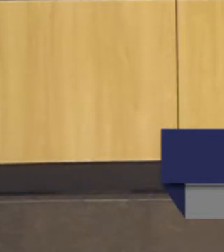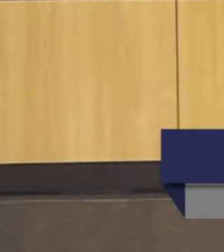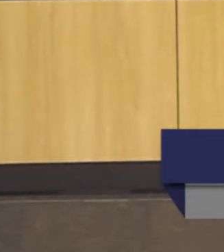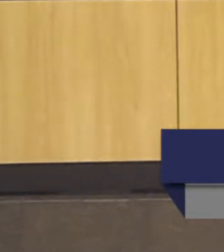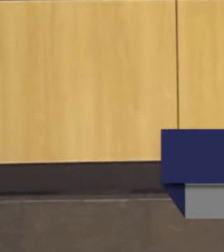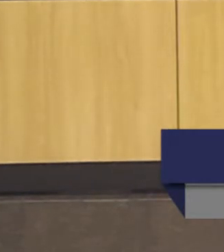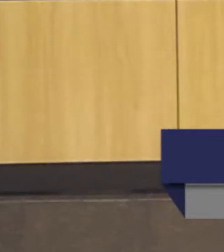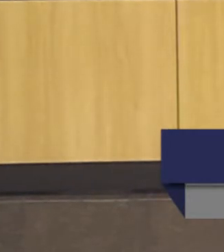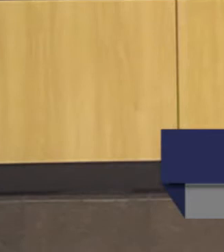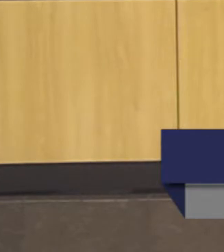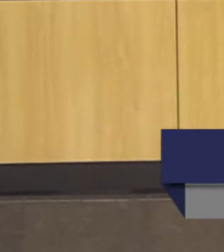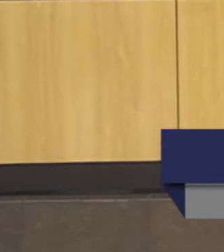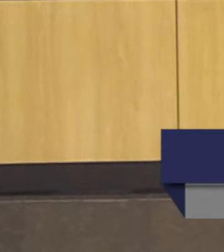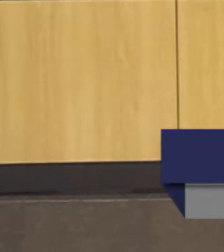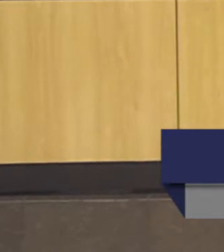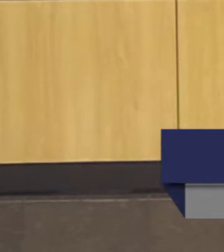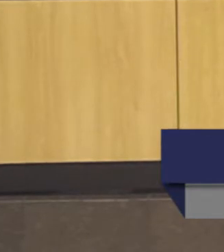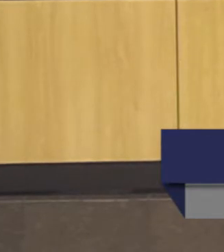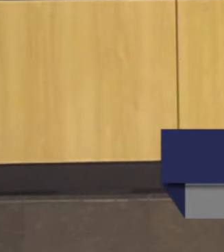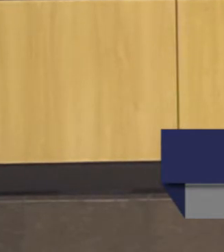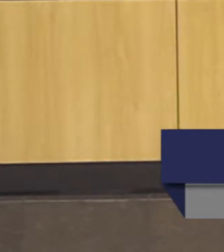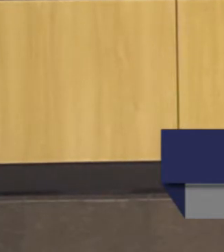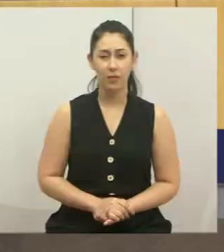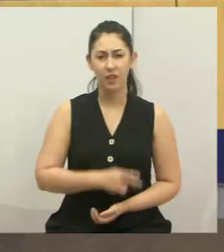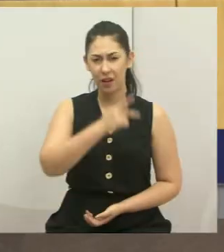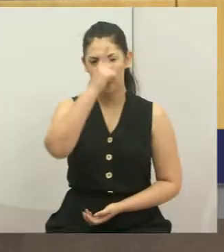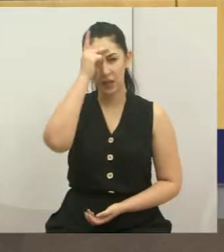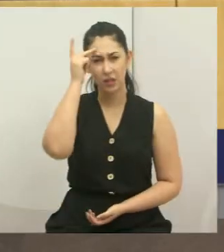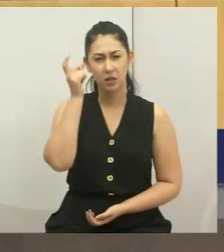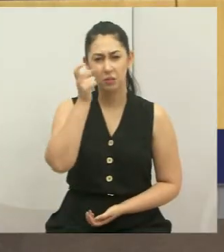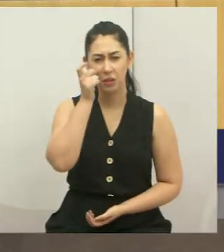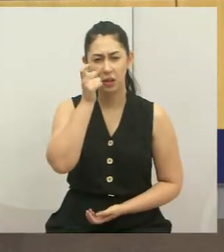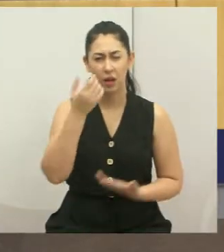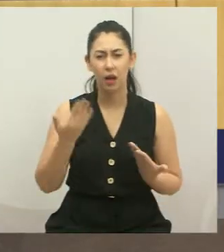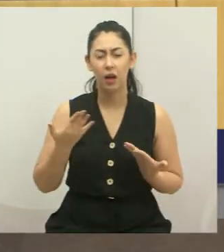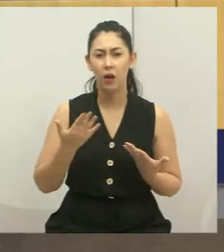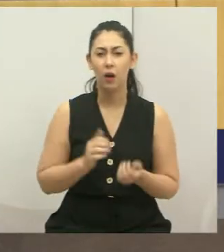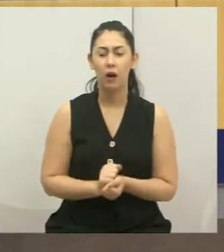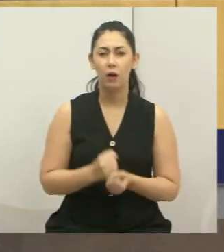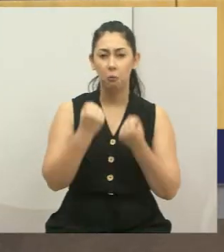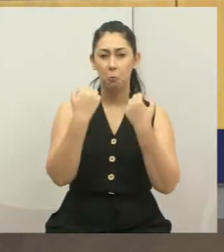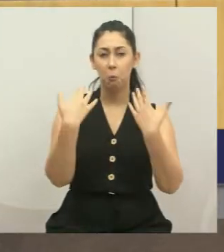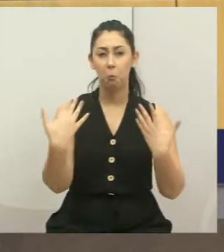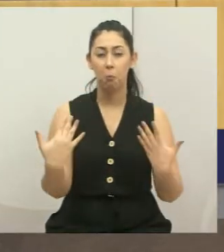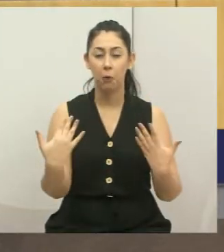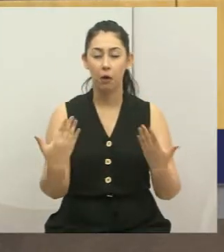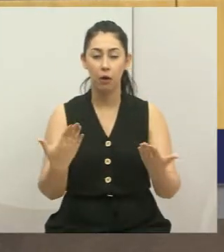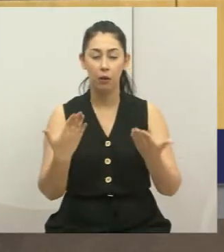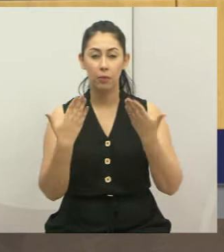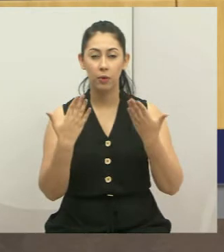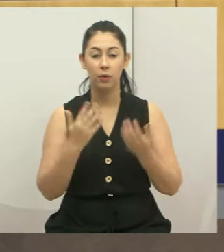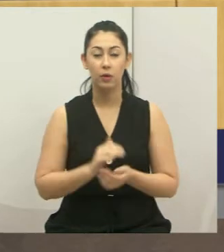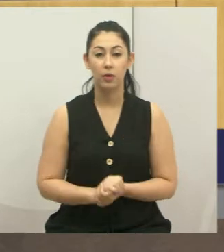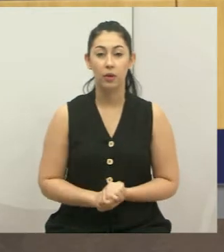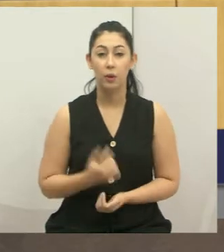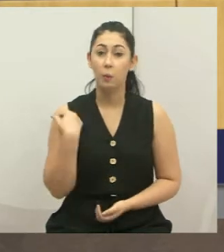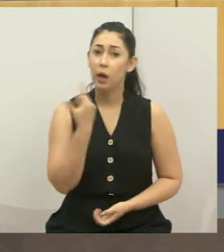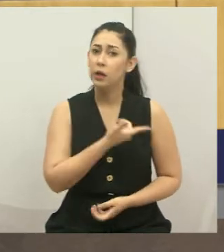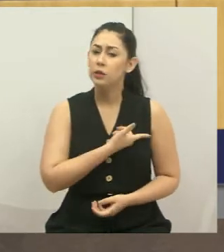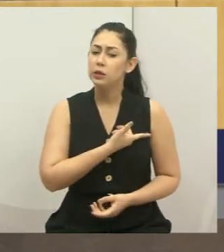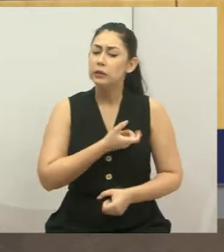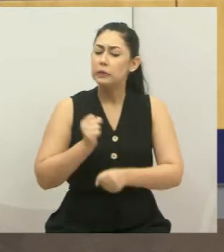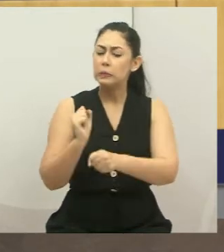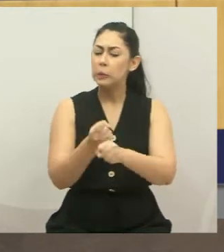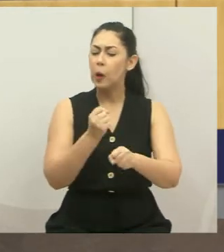todos os que estão nos assistindo nesse evento para a gente construir uma